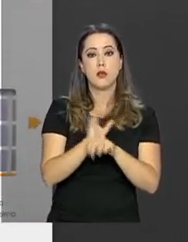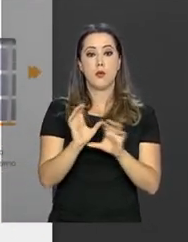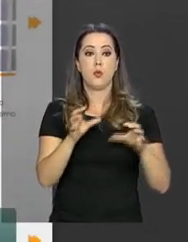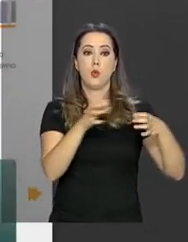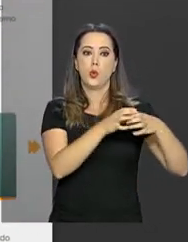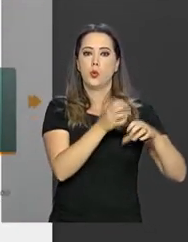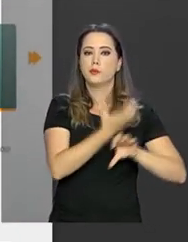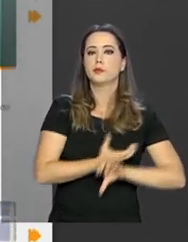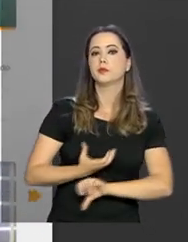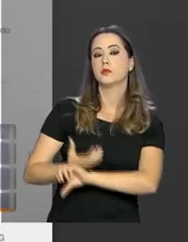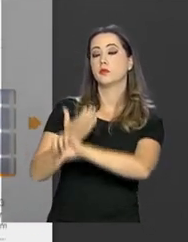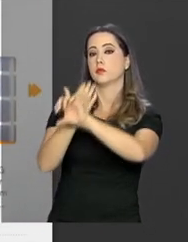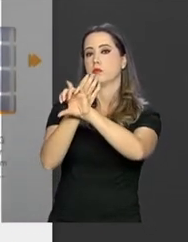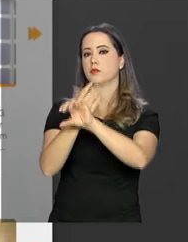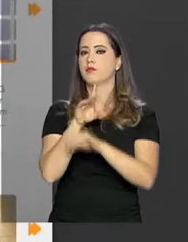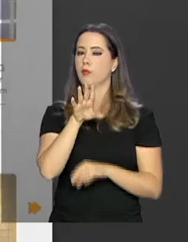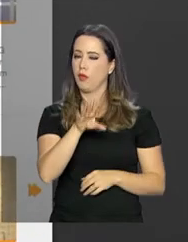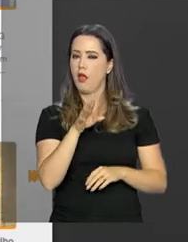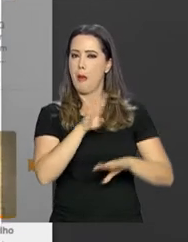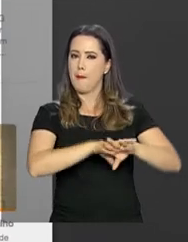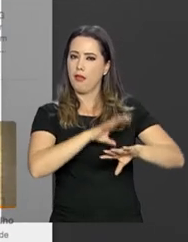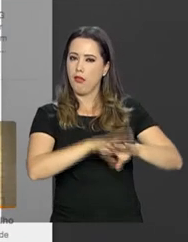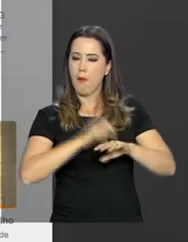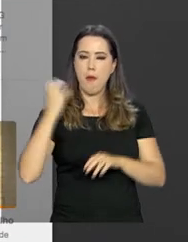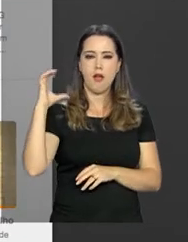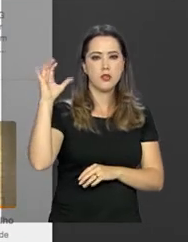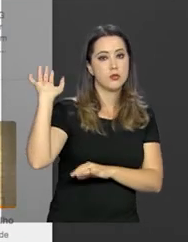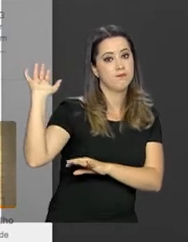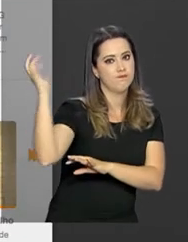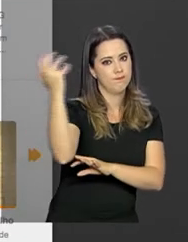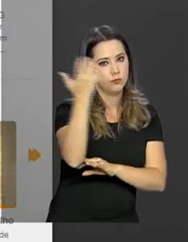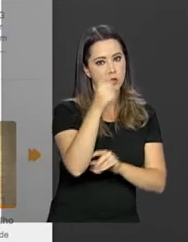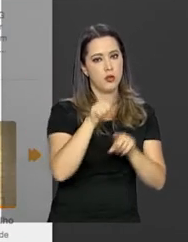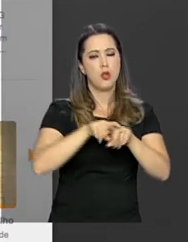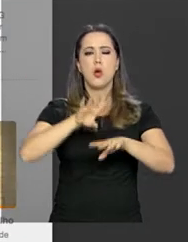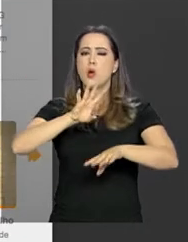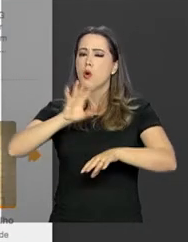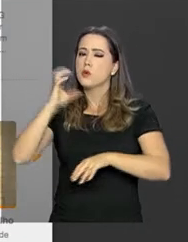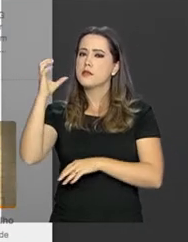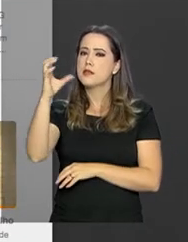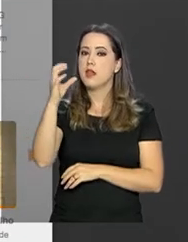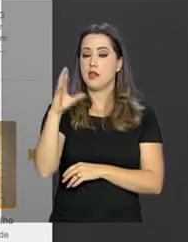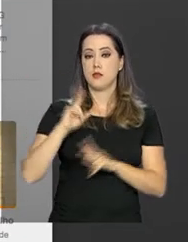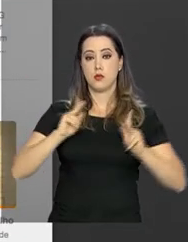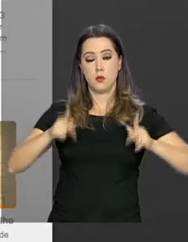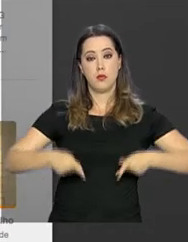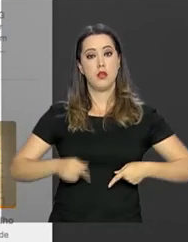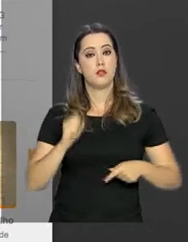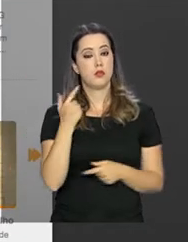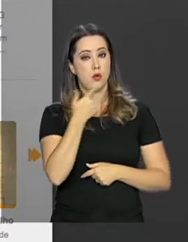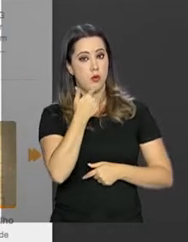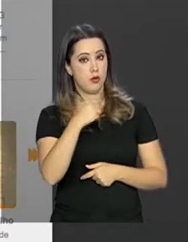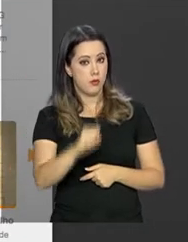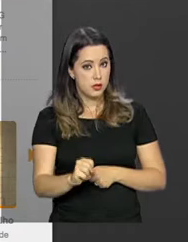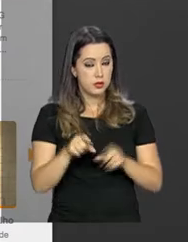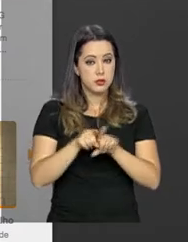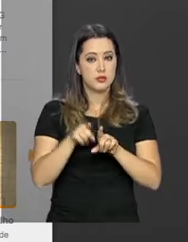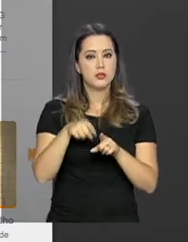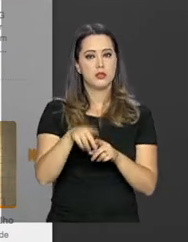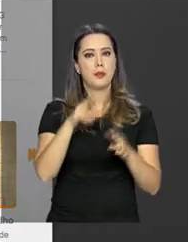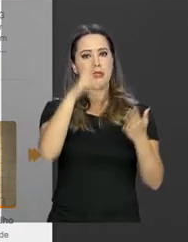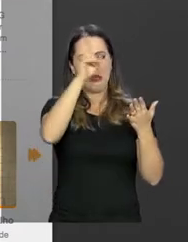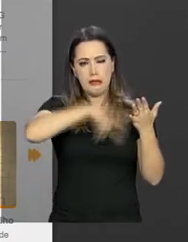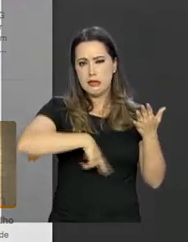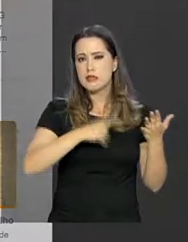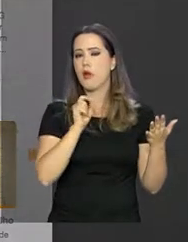do conhecimento. Matemática, ciências da natureza, ciências humanas e linguagens, além da tão temida